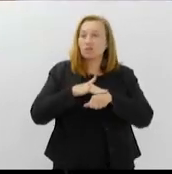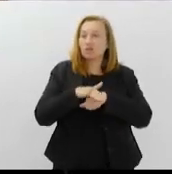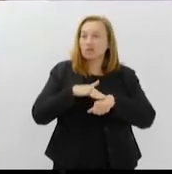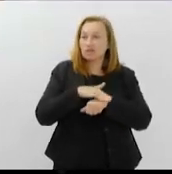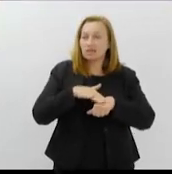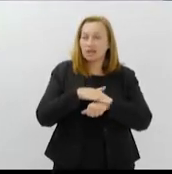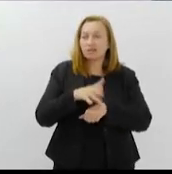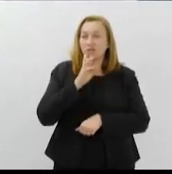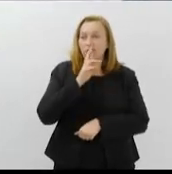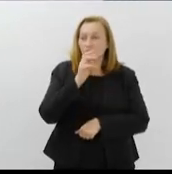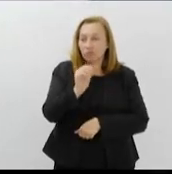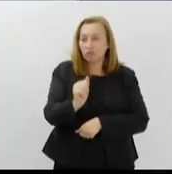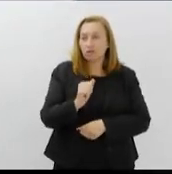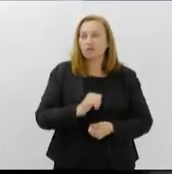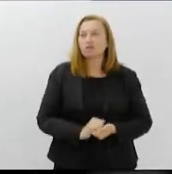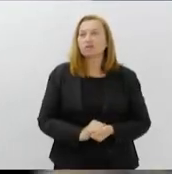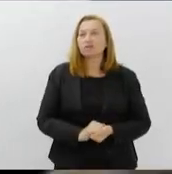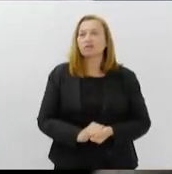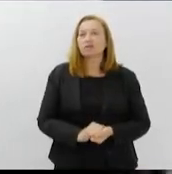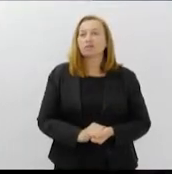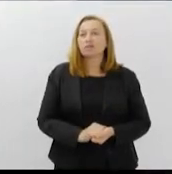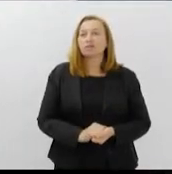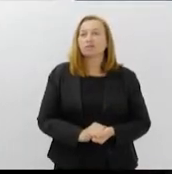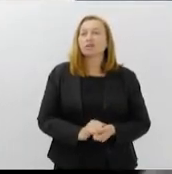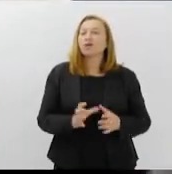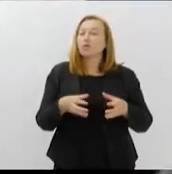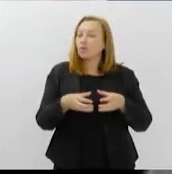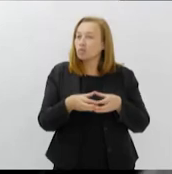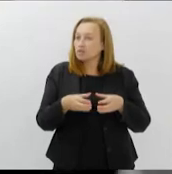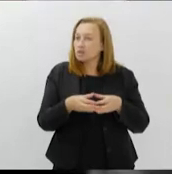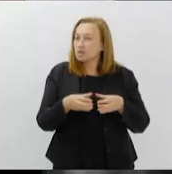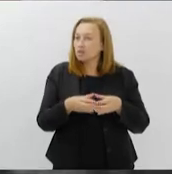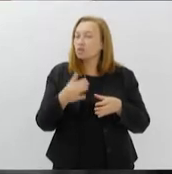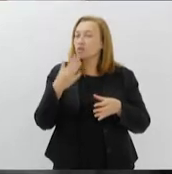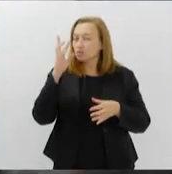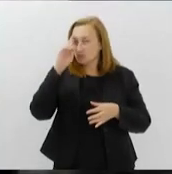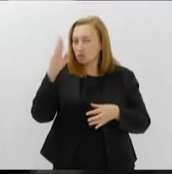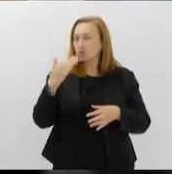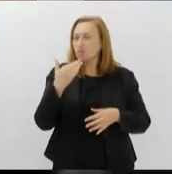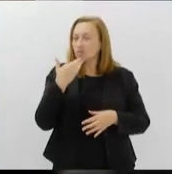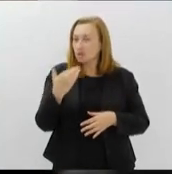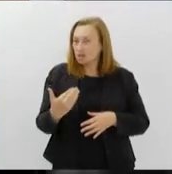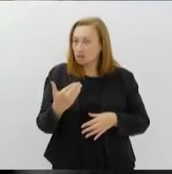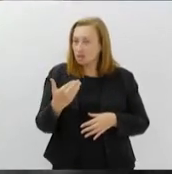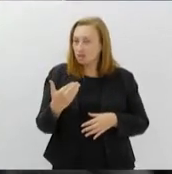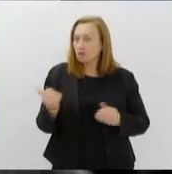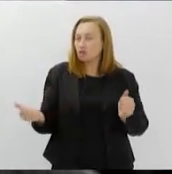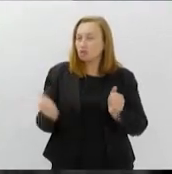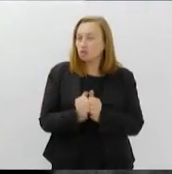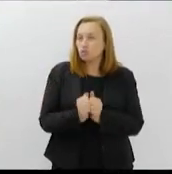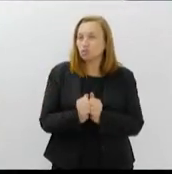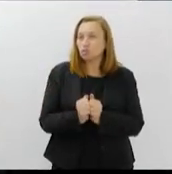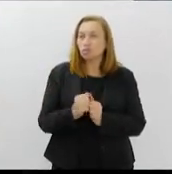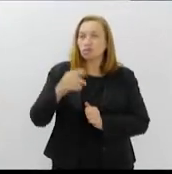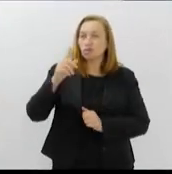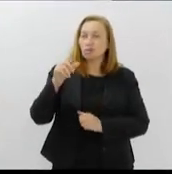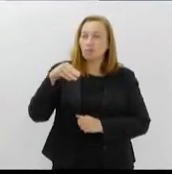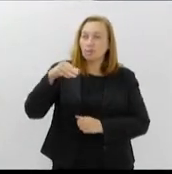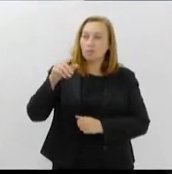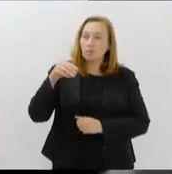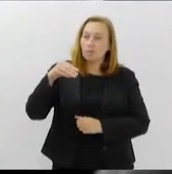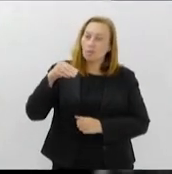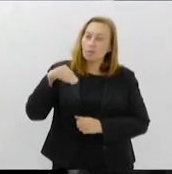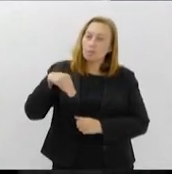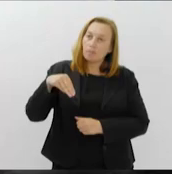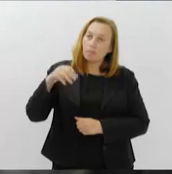deputado Amorim para ver aquela comissão que Vossa Excelência determinou com a participação do Márcio Galberto, para ver se a gente reunia quinta